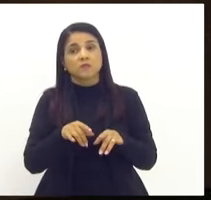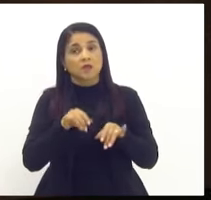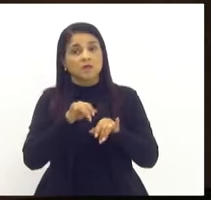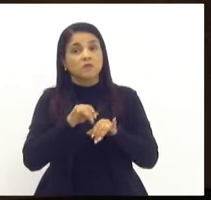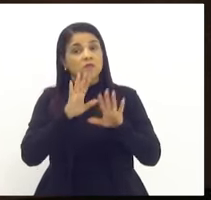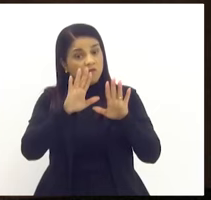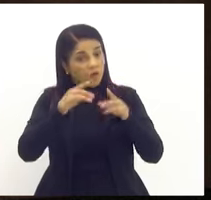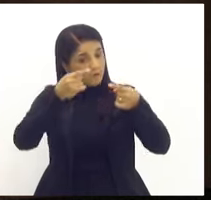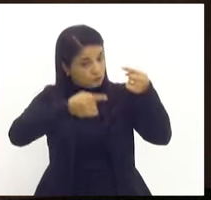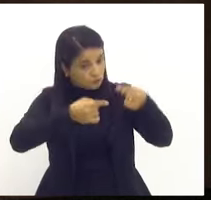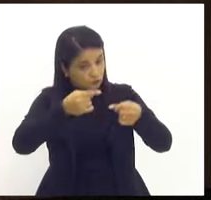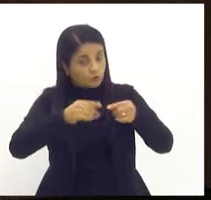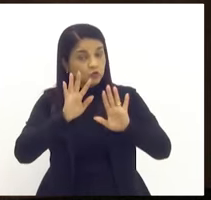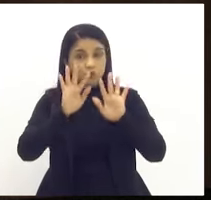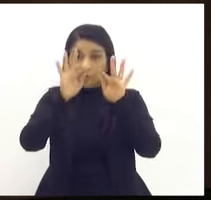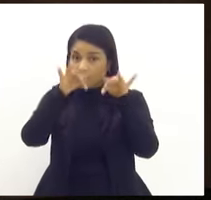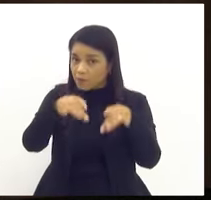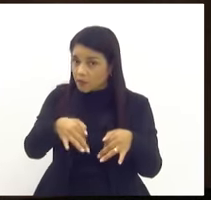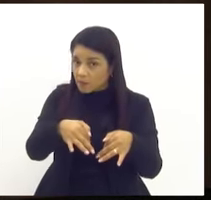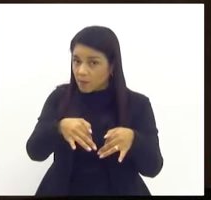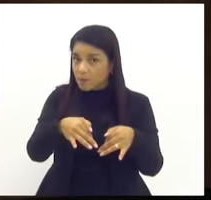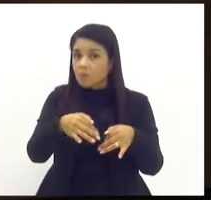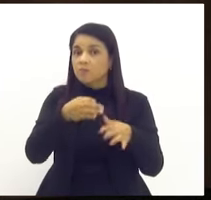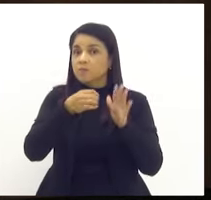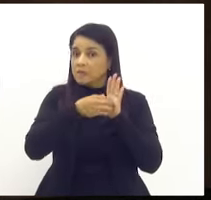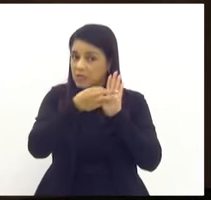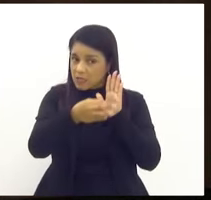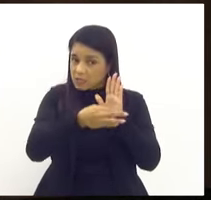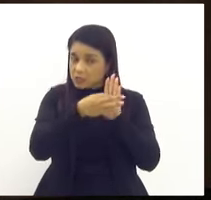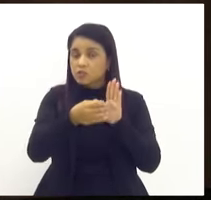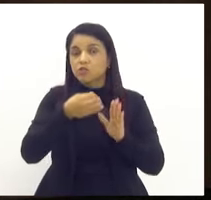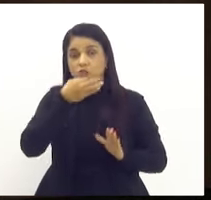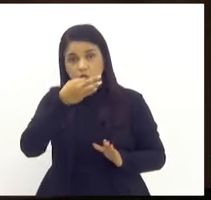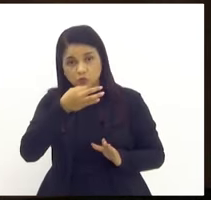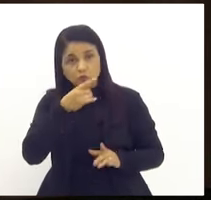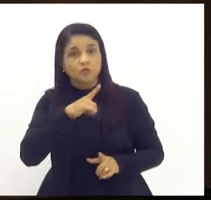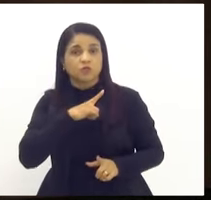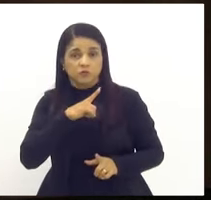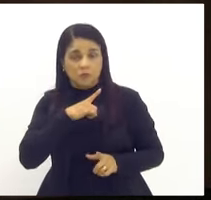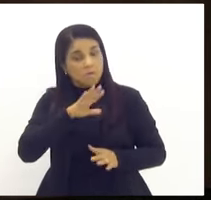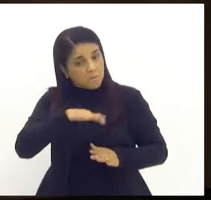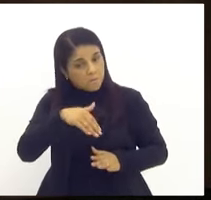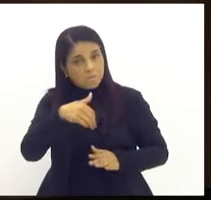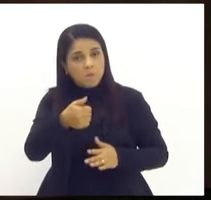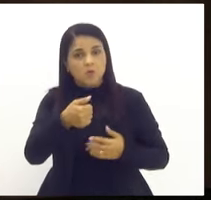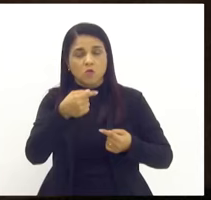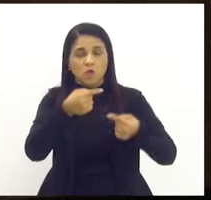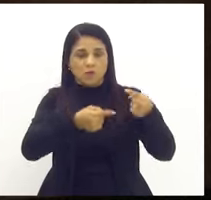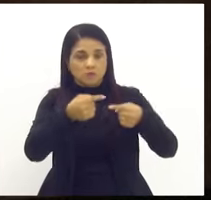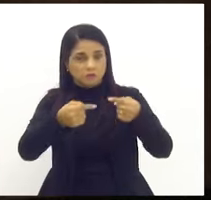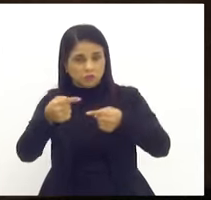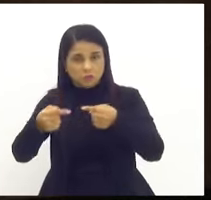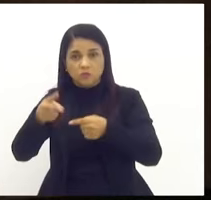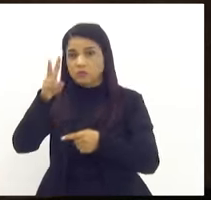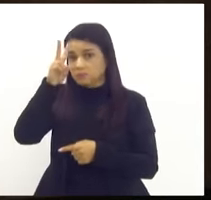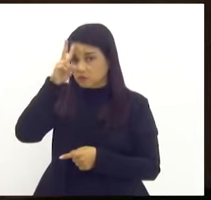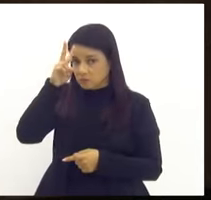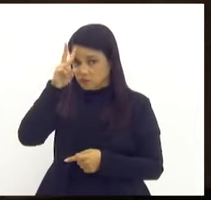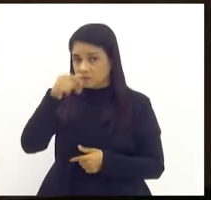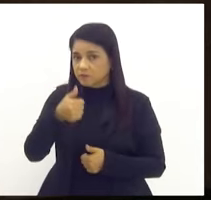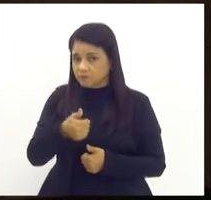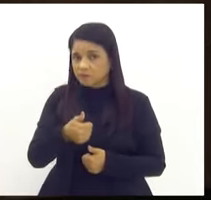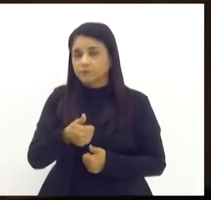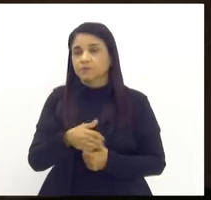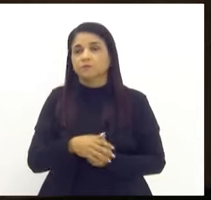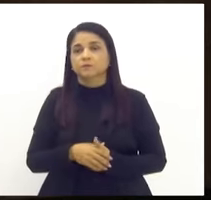que nós vamos discutir isso H críticas a sugestões vamos melhorar e discutir na segunda-feira